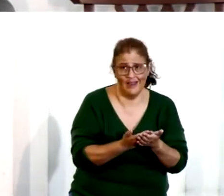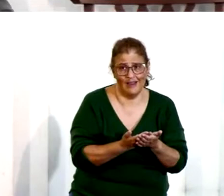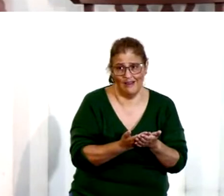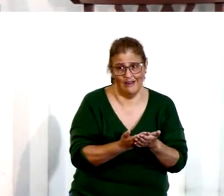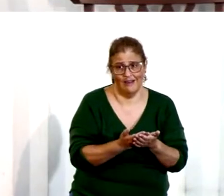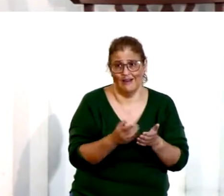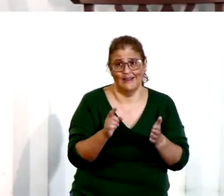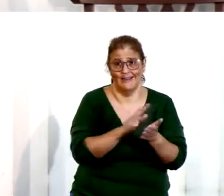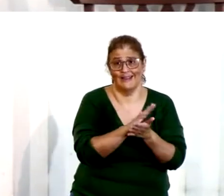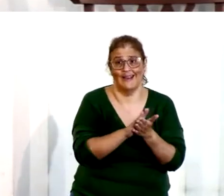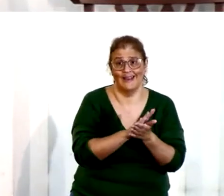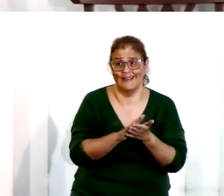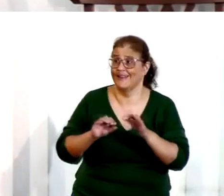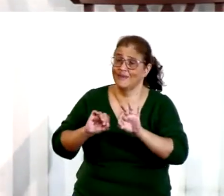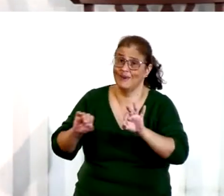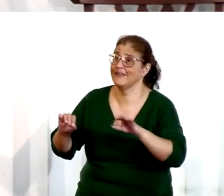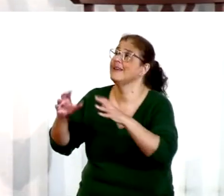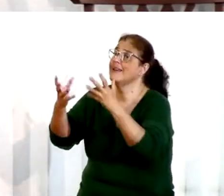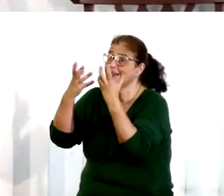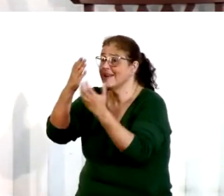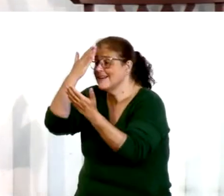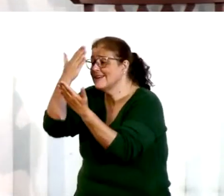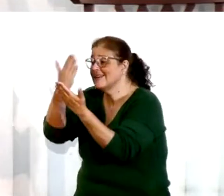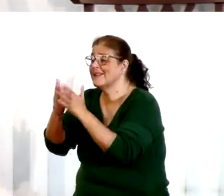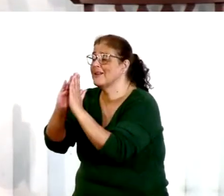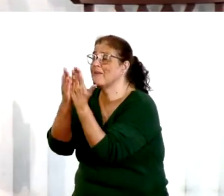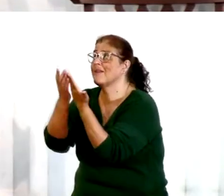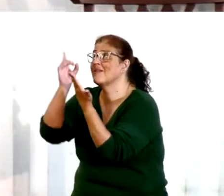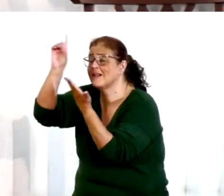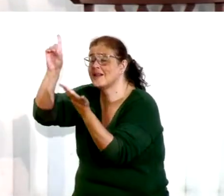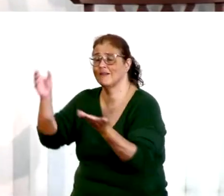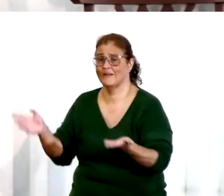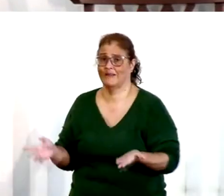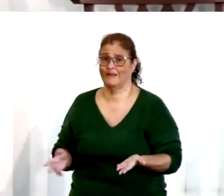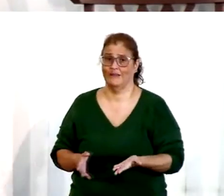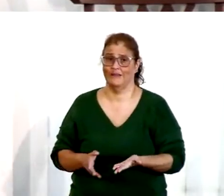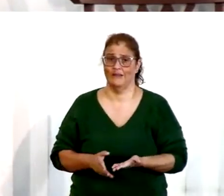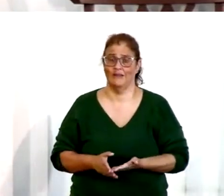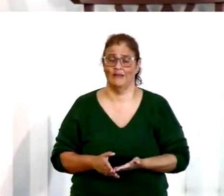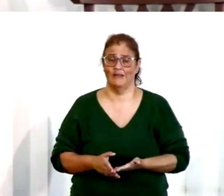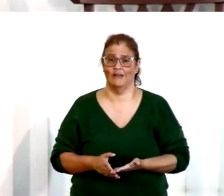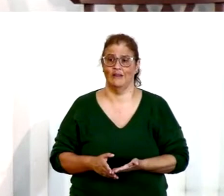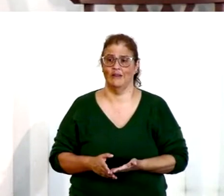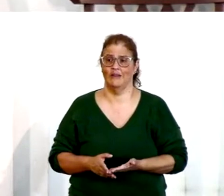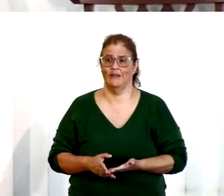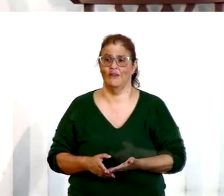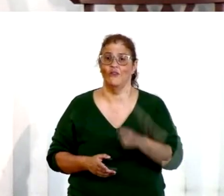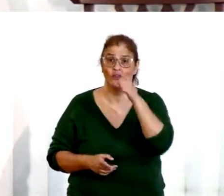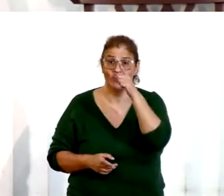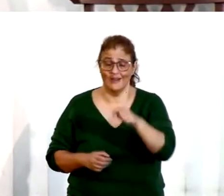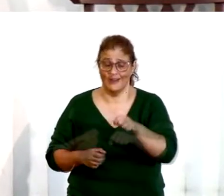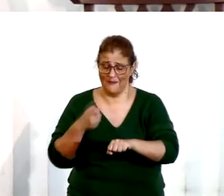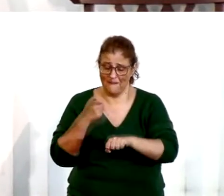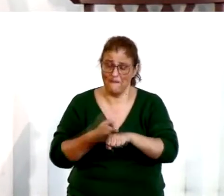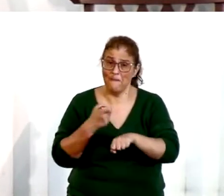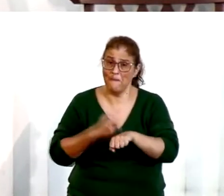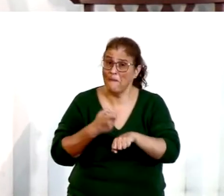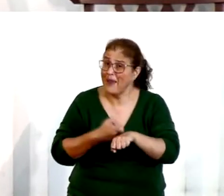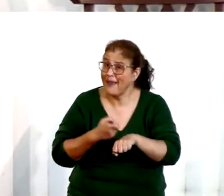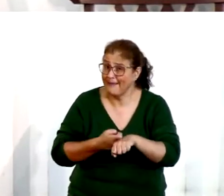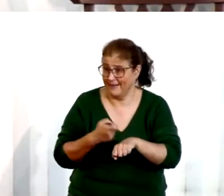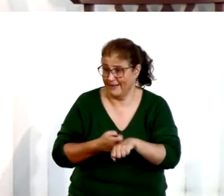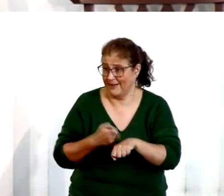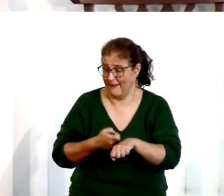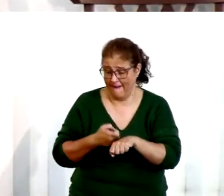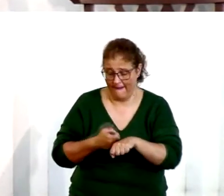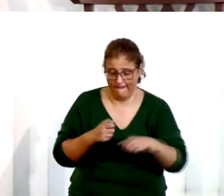essa pedra angular? Claro, a ideia aqui de Pedro é de falar de construção. pedra angular seria mais ou menos,